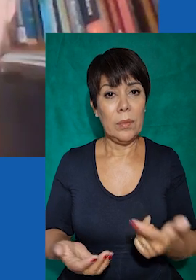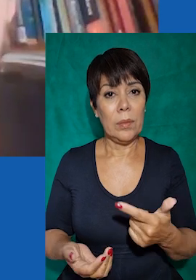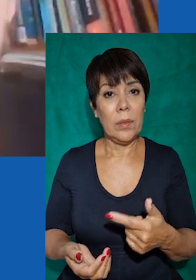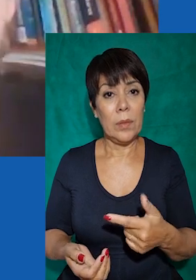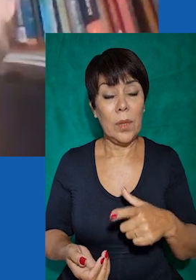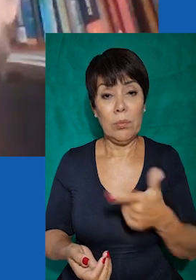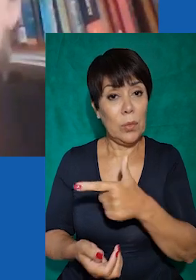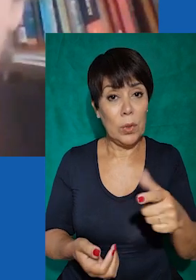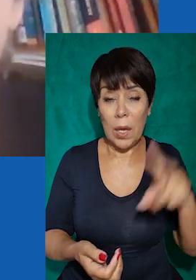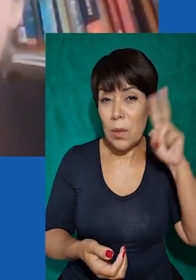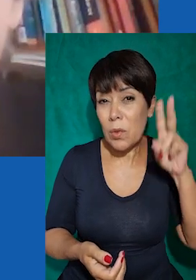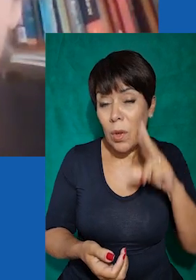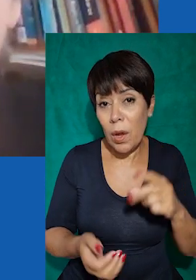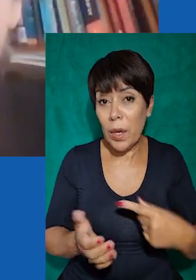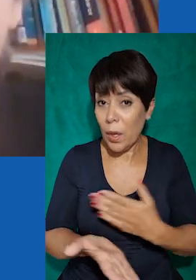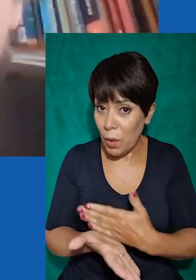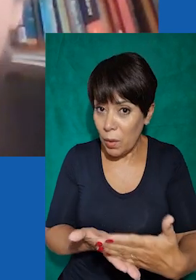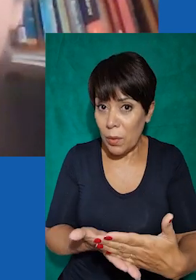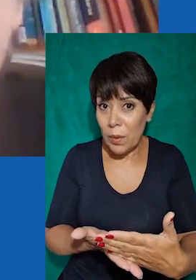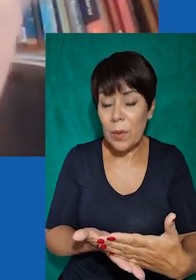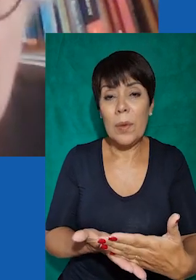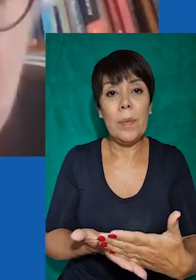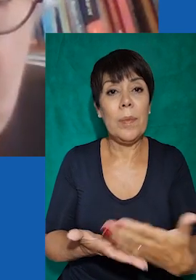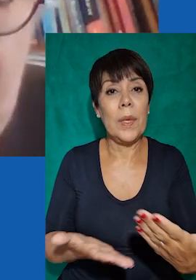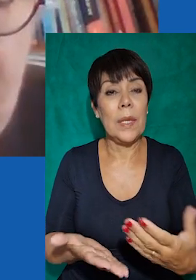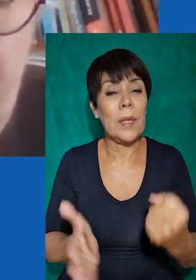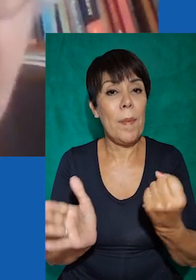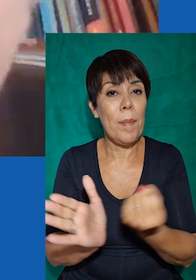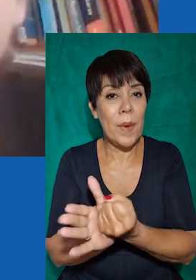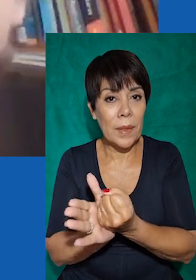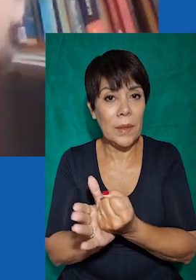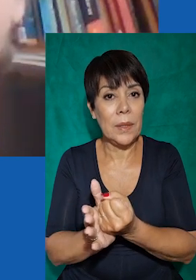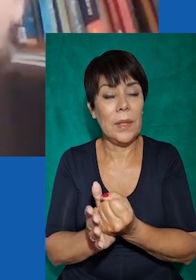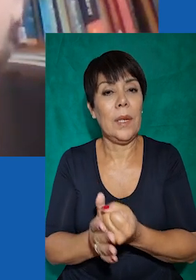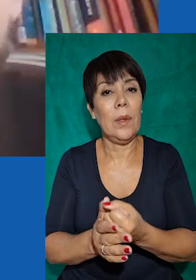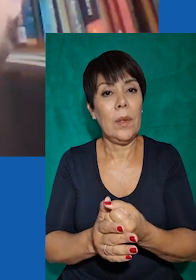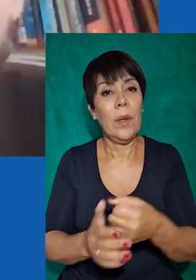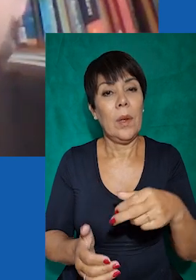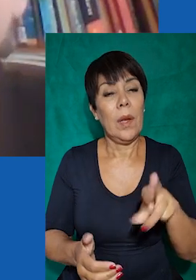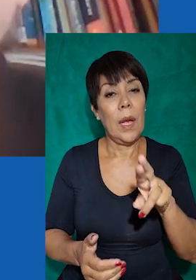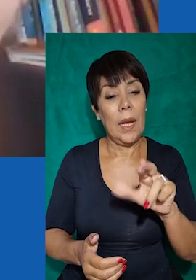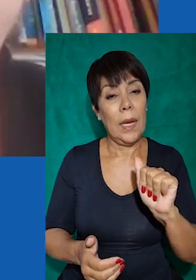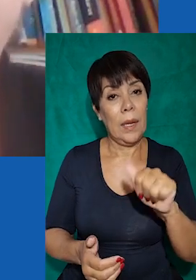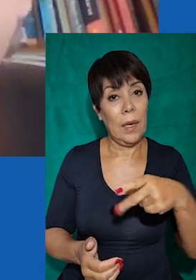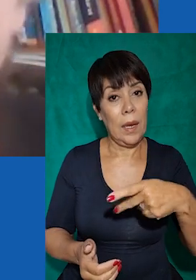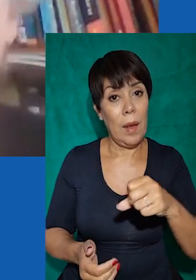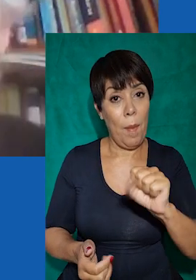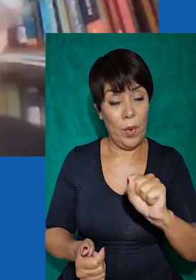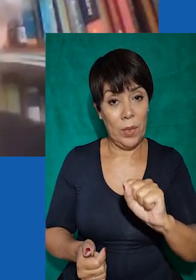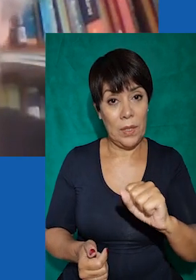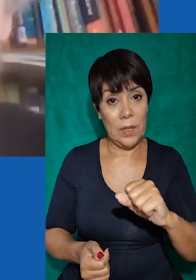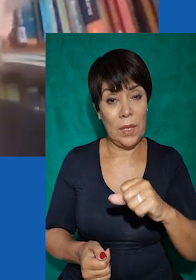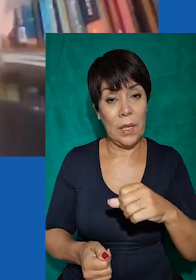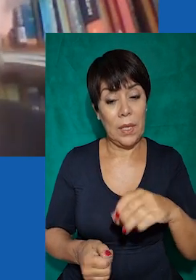Bom, tem uma história que começa justamente com a demarcação da Raposa Serra do Sol em Roraima, na